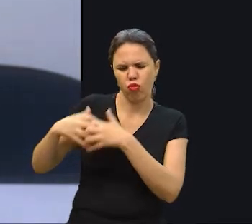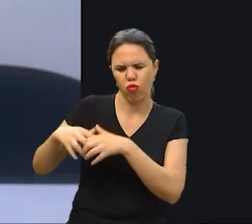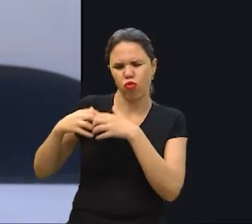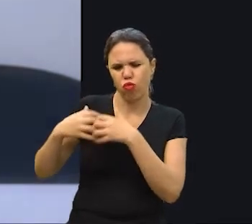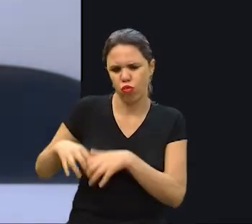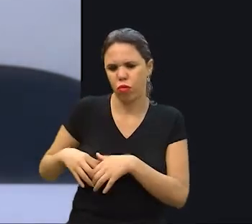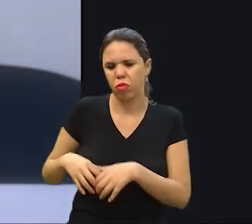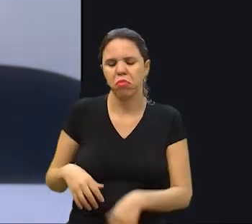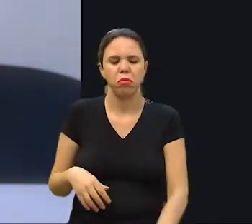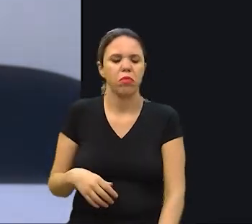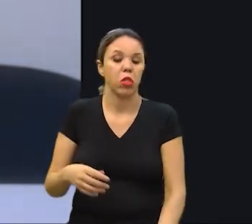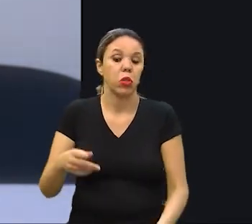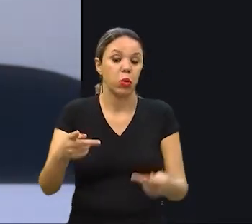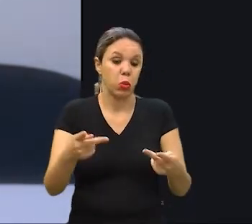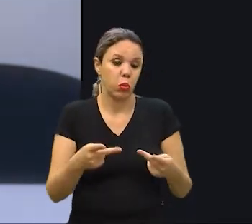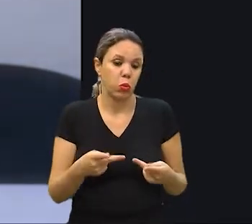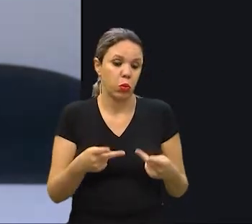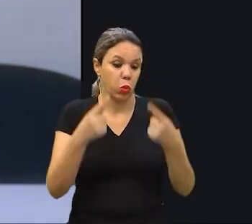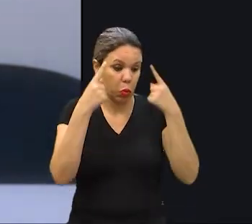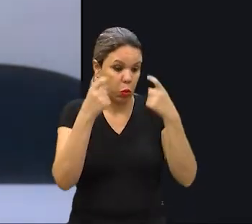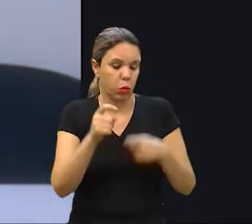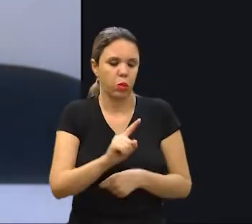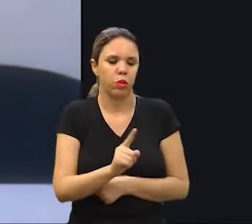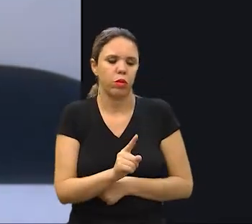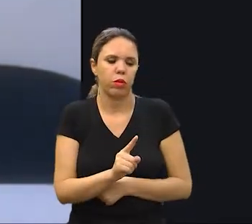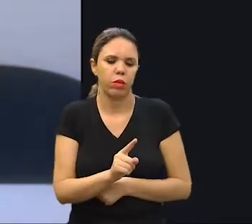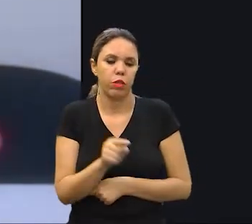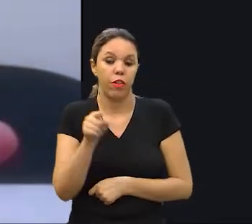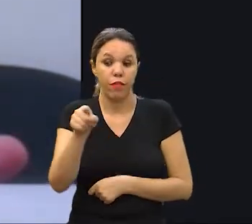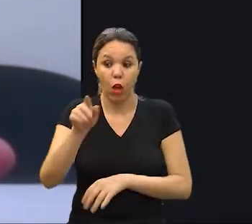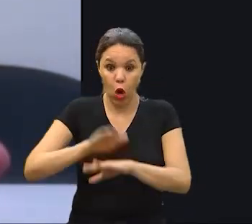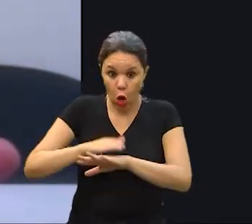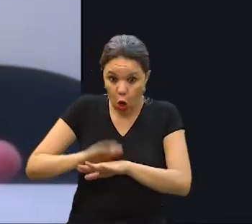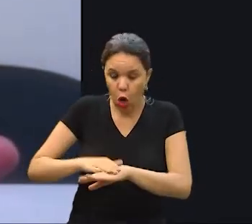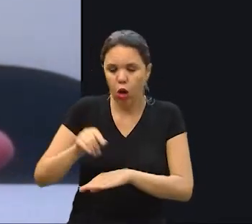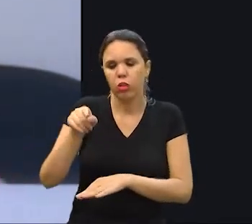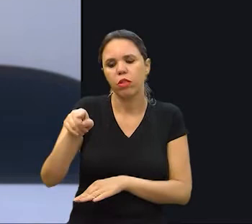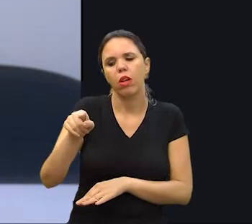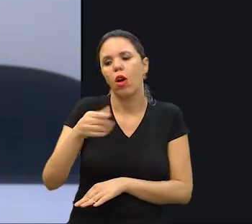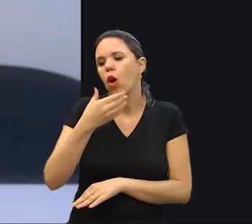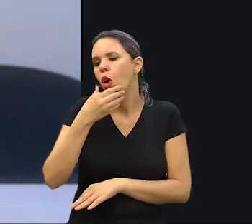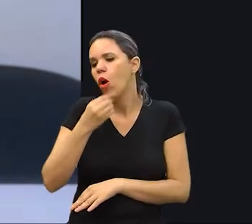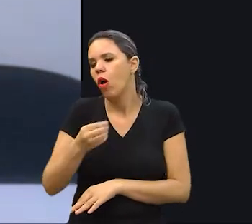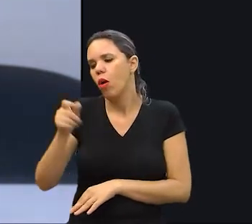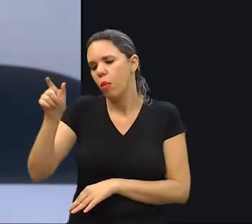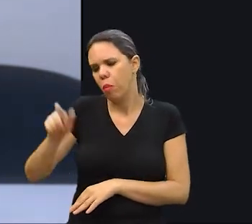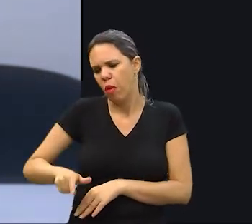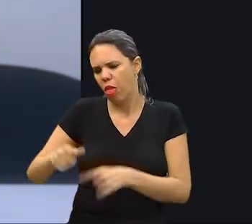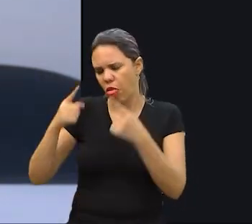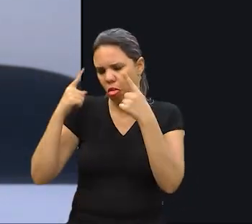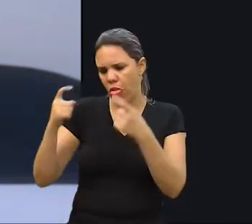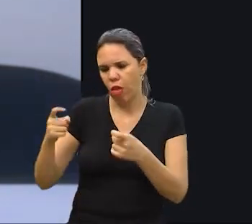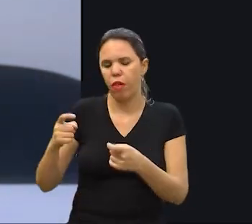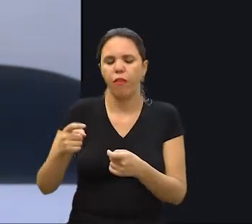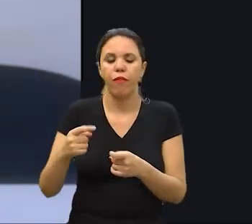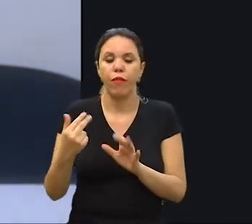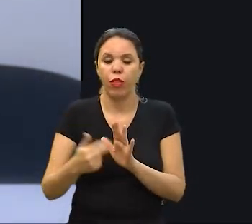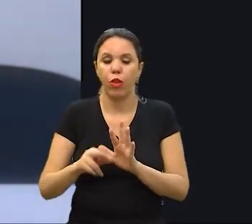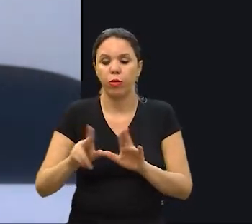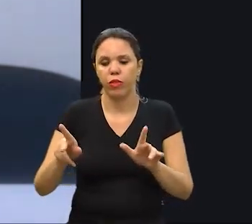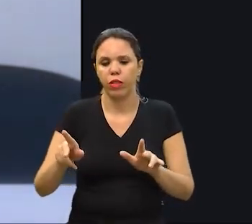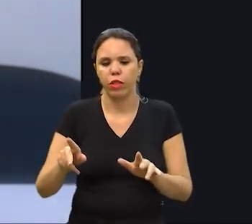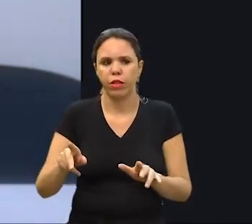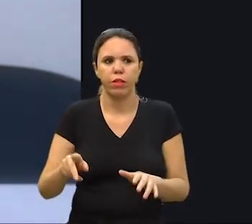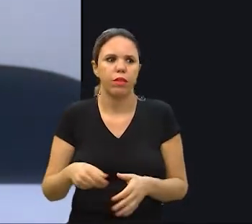reflexivo, a gente nem chama mais ele de agressor, a gente chama ele de autor ou de homem em situação de violência,